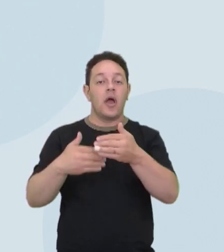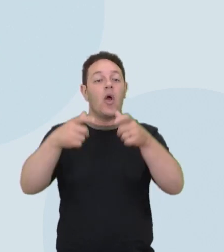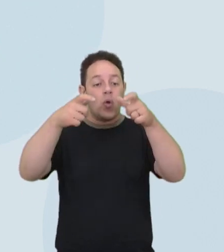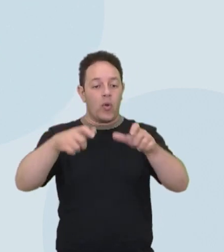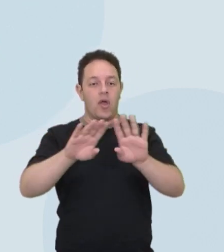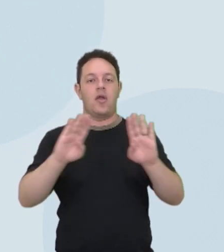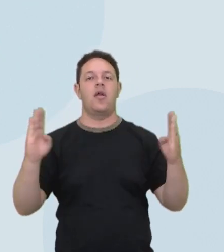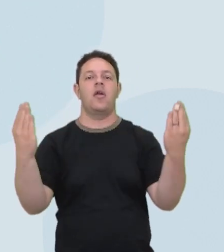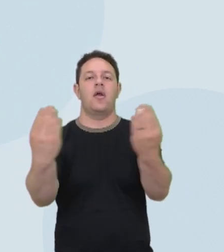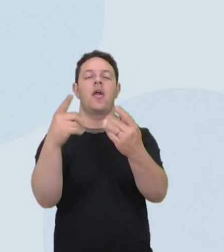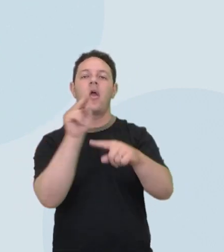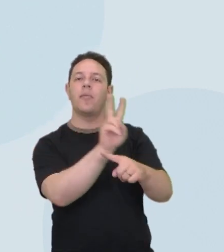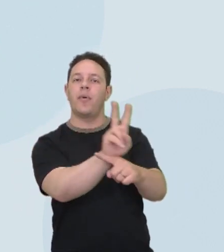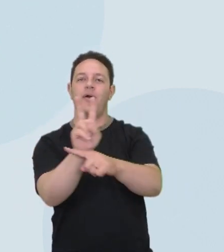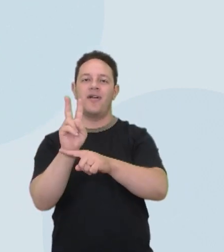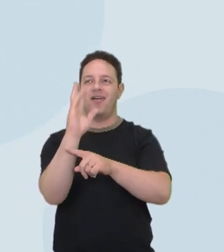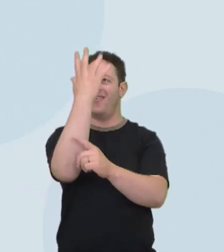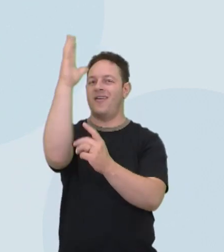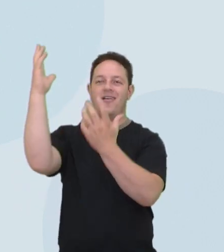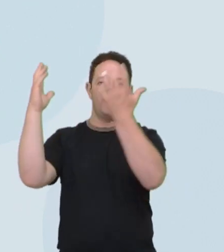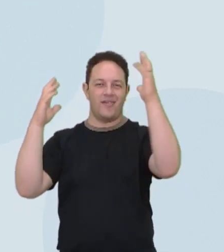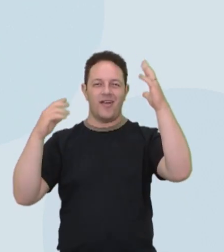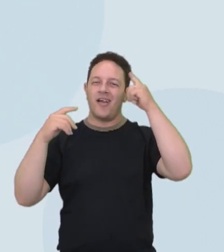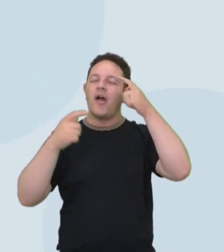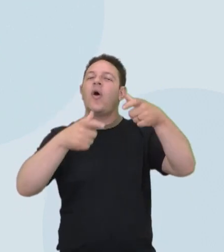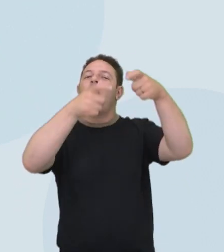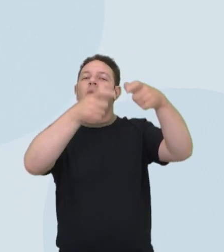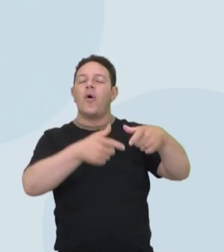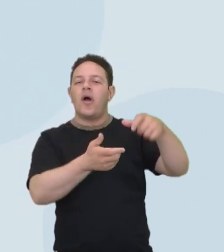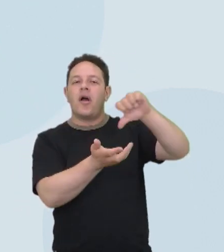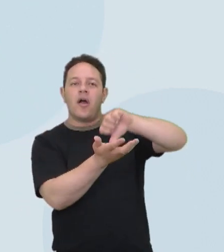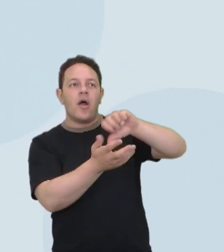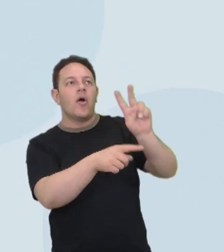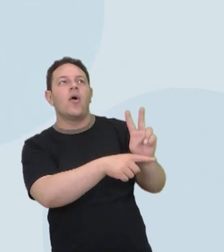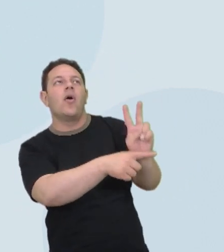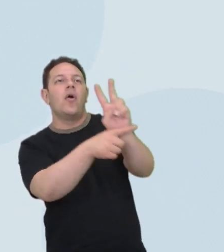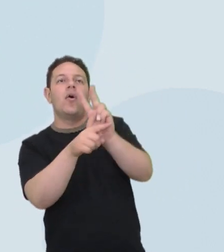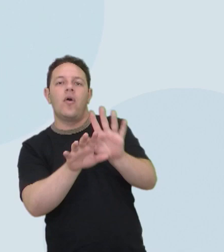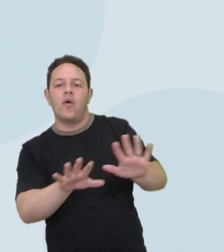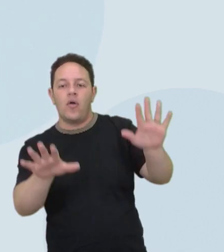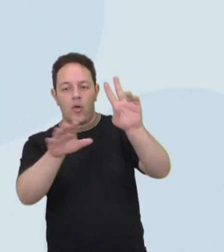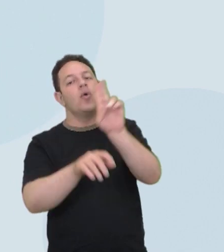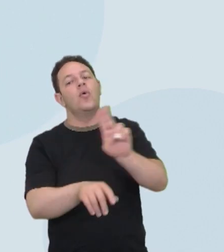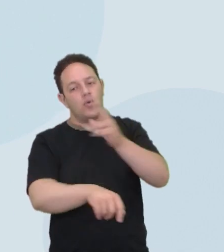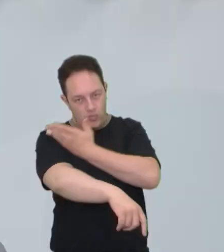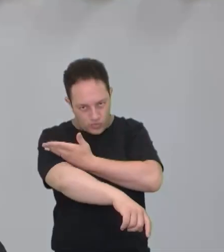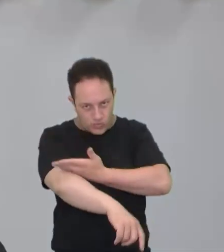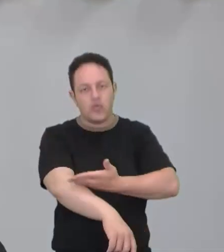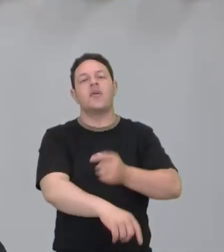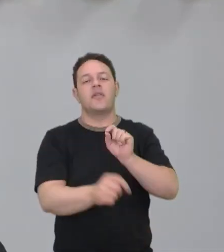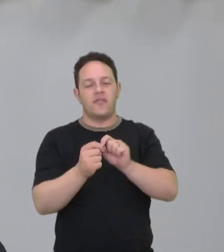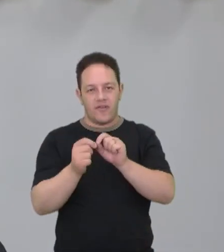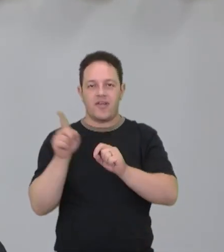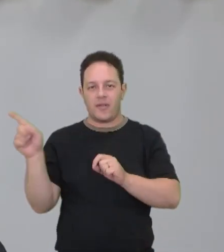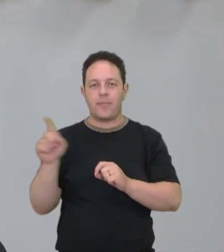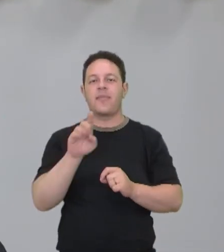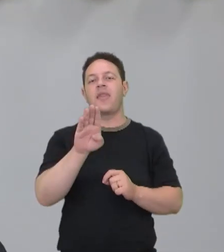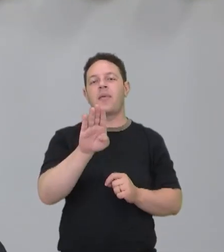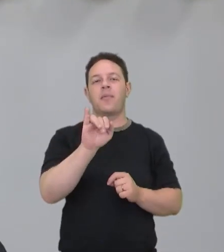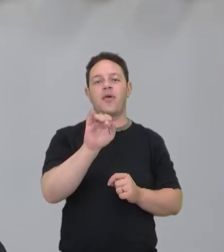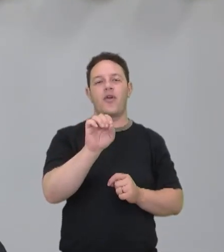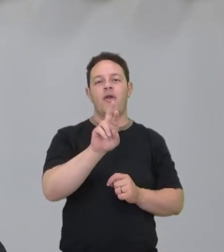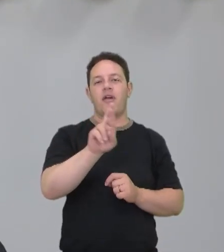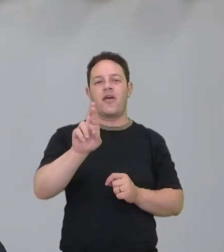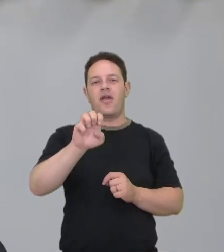proteção ambiental. Então, aquelas unidades de conservação utilizam desses processos de biorremediação.